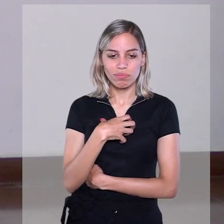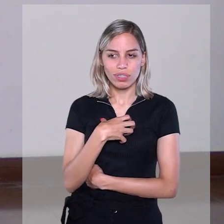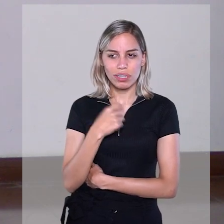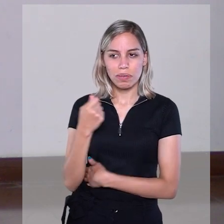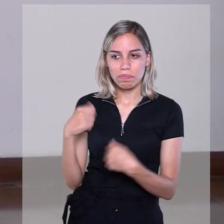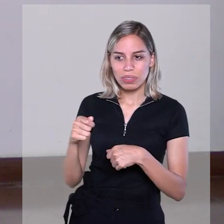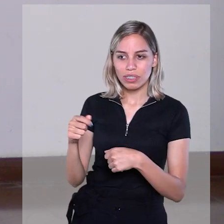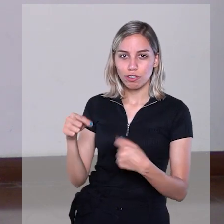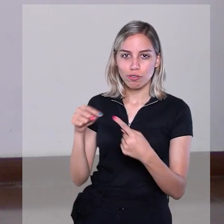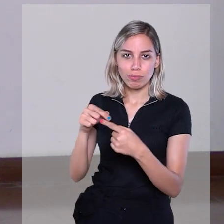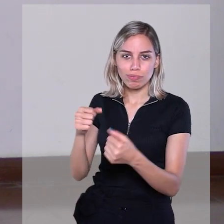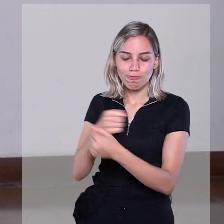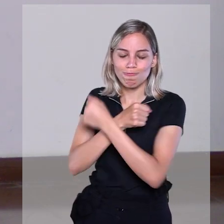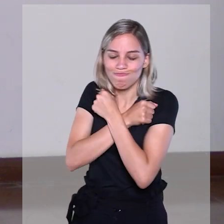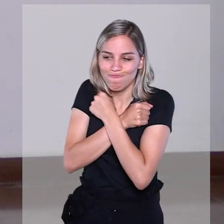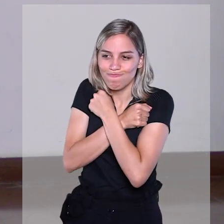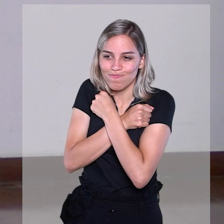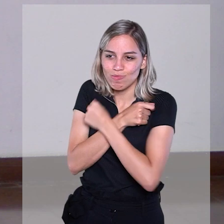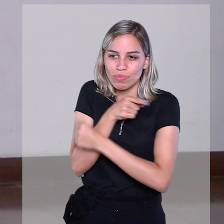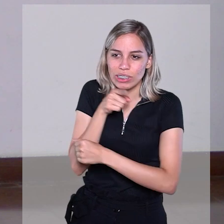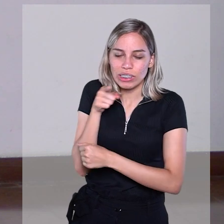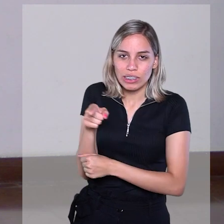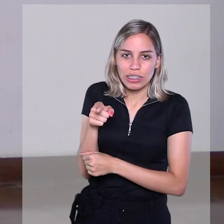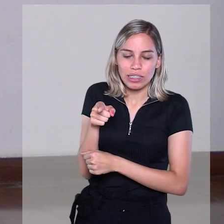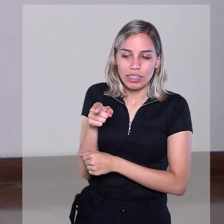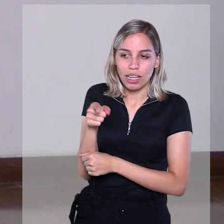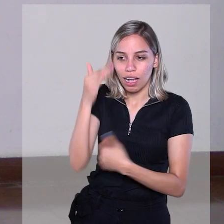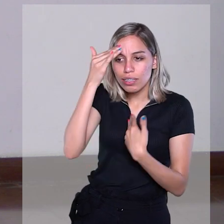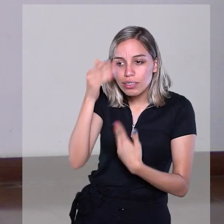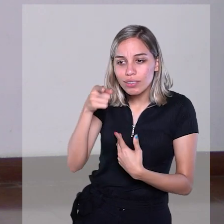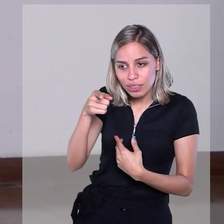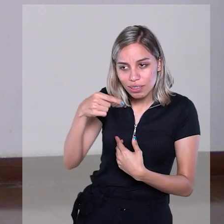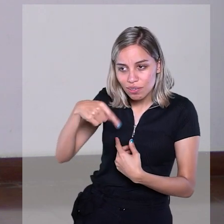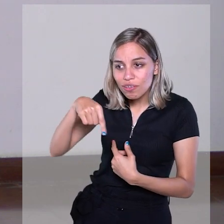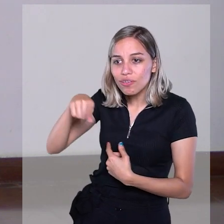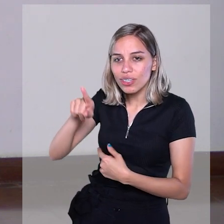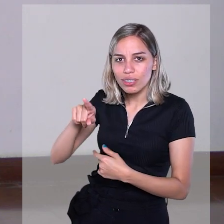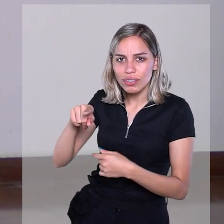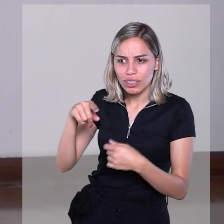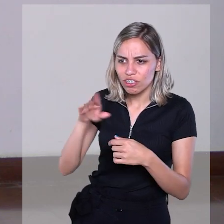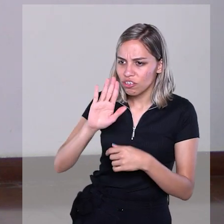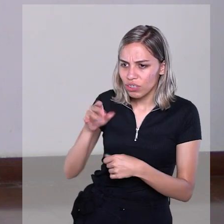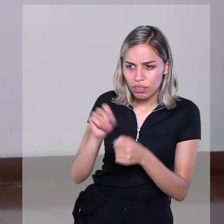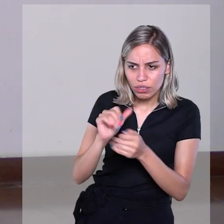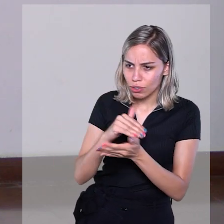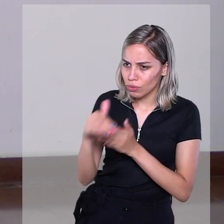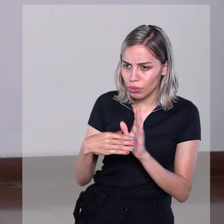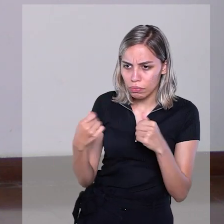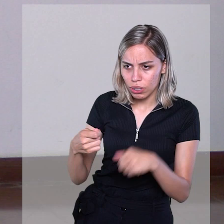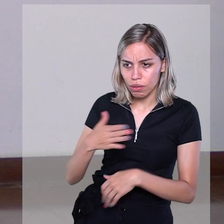e dizer, agora segue que você já fez o que podia fazer por mim. Mas eu só pude fazer isso, olha, fiz terapia e não